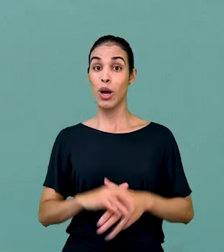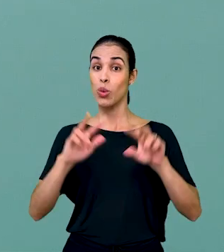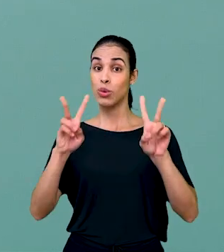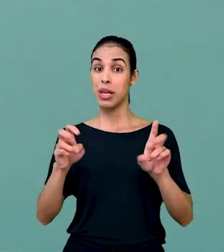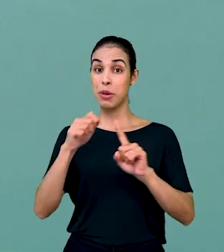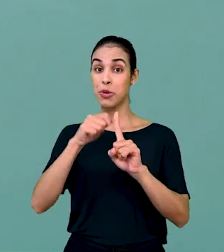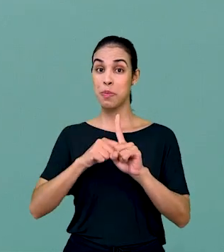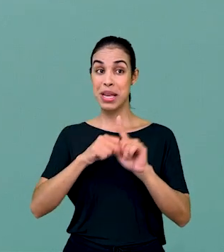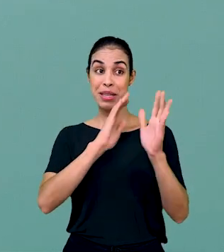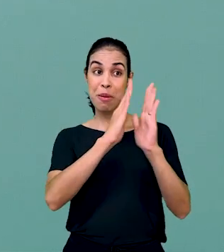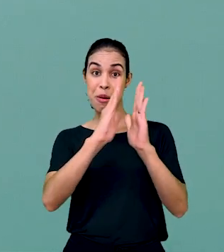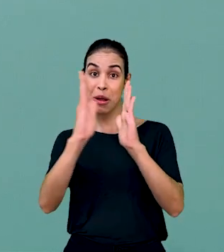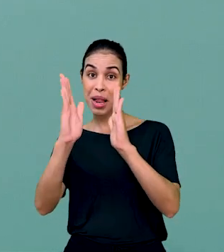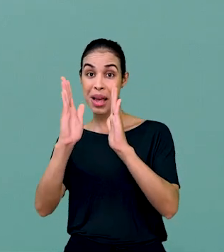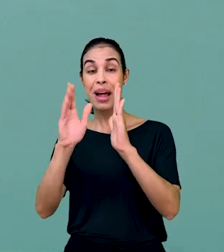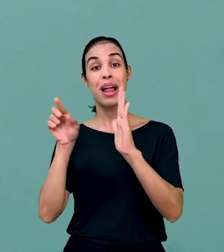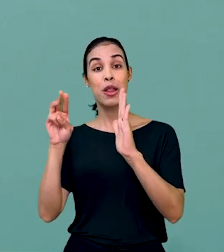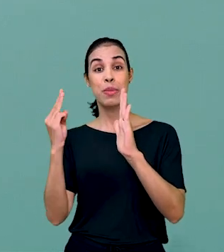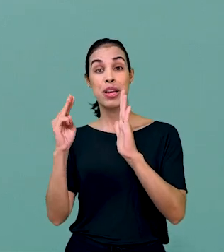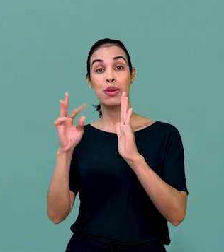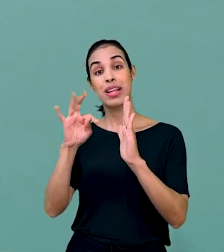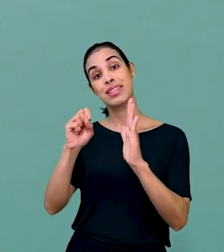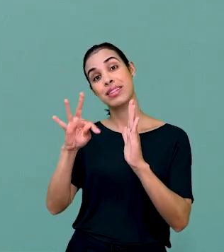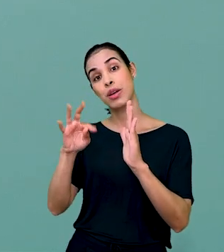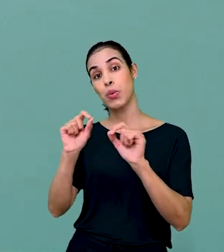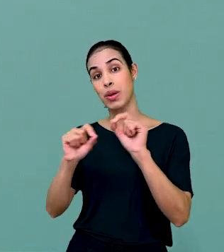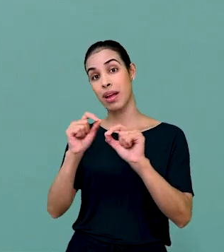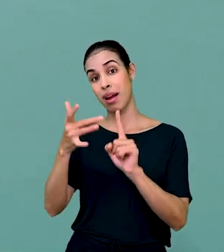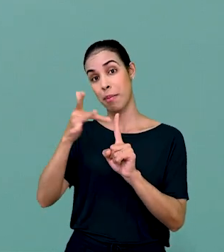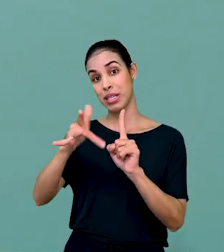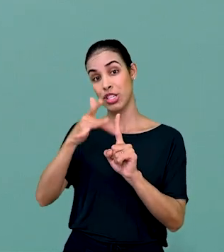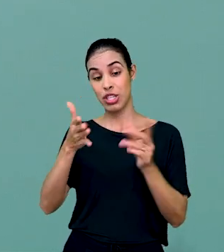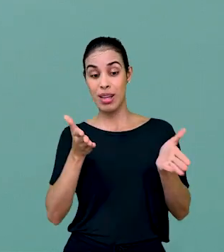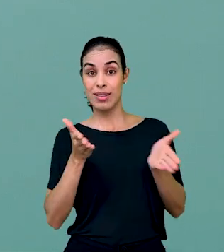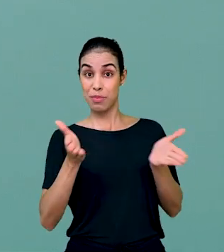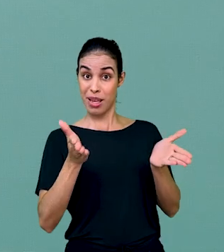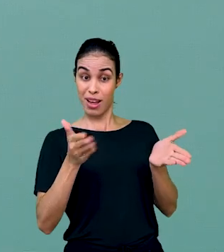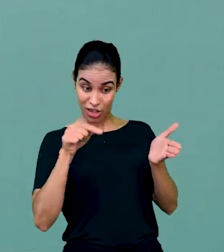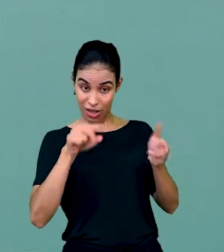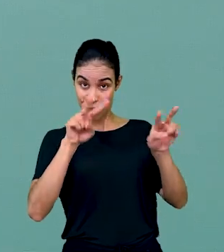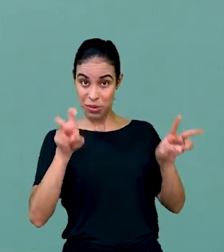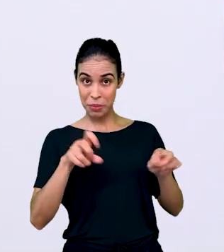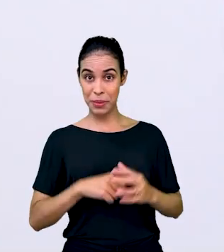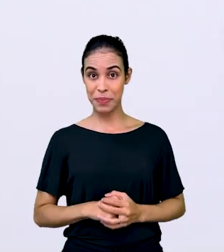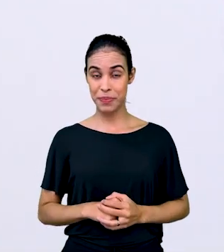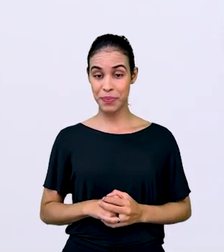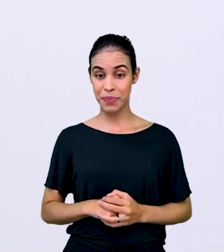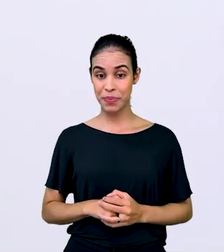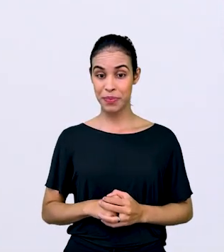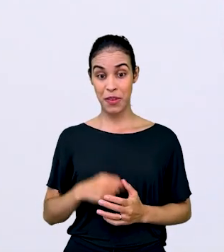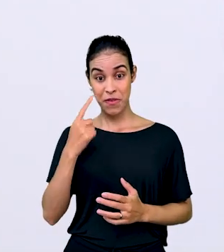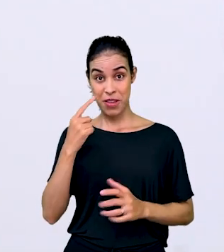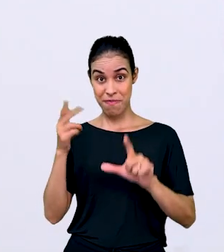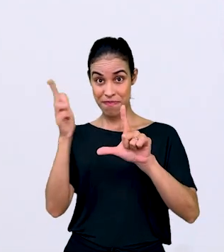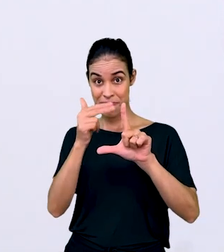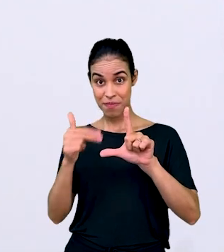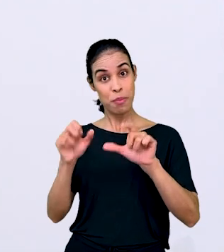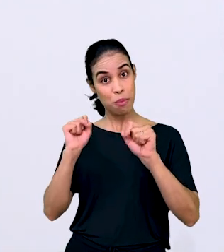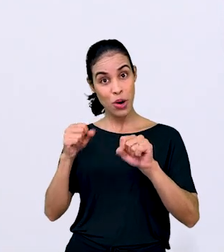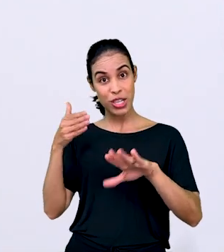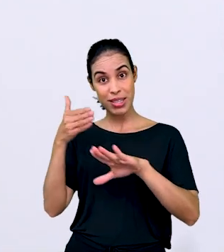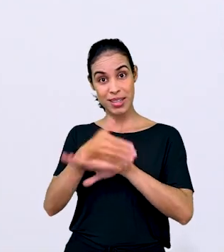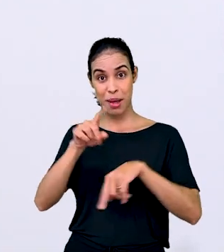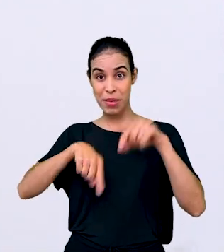O tema do mês da biblioteca Adélio Maranhão do TST é o seguinte: capacitismo e acessibilidade. Pelo QR Code na tela,